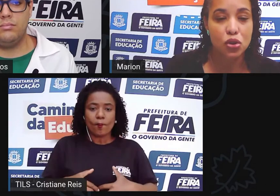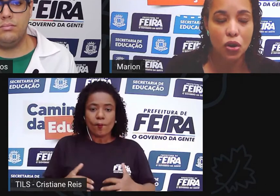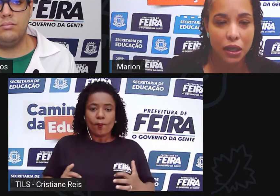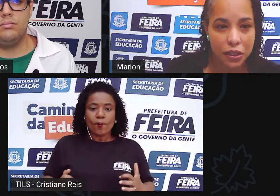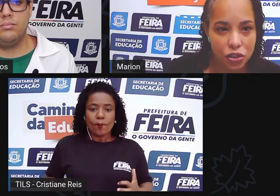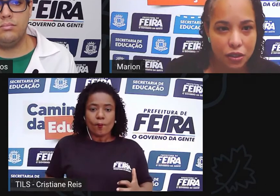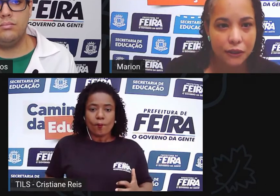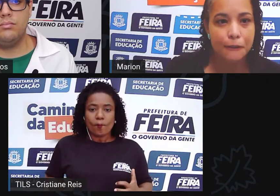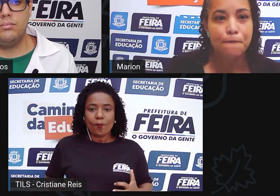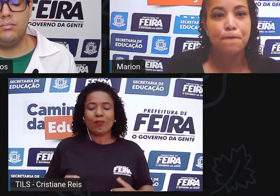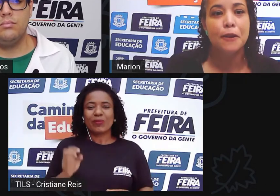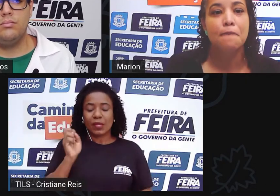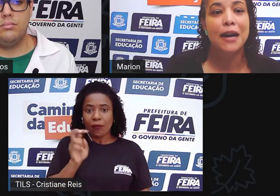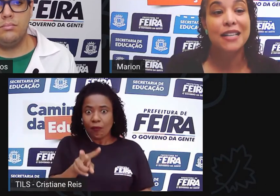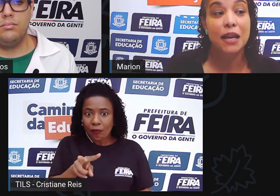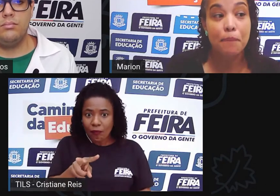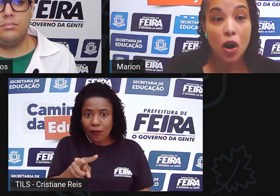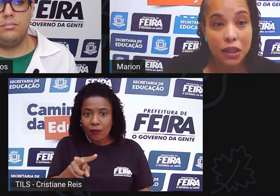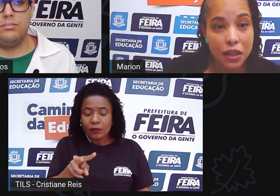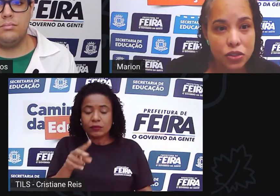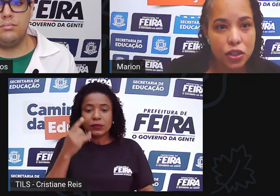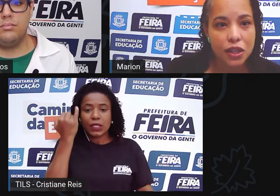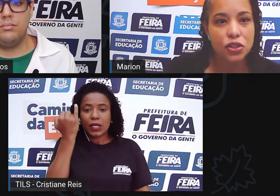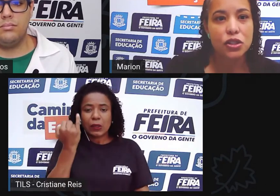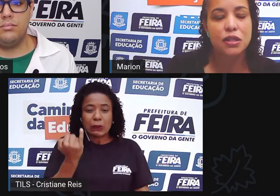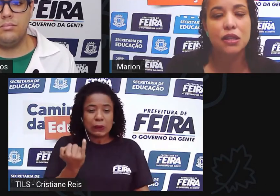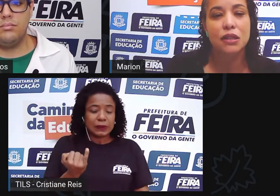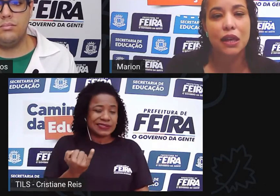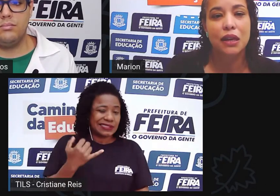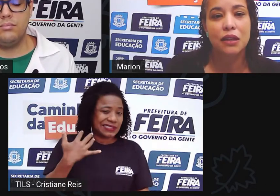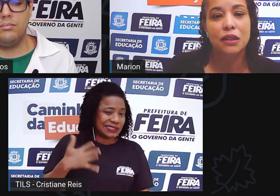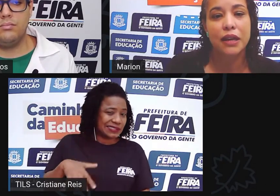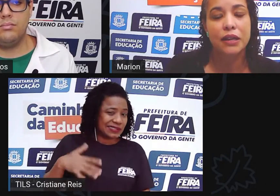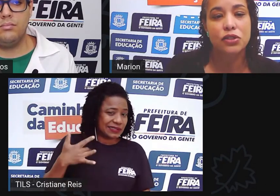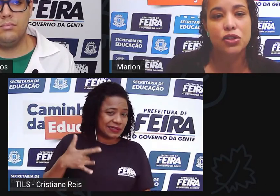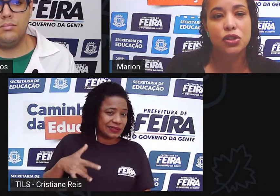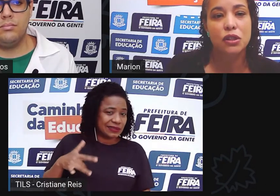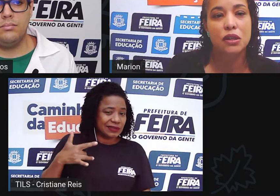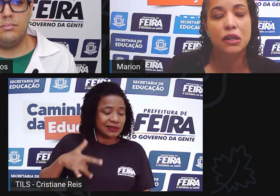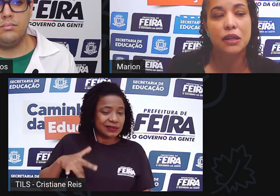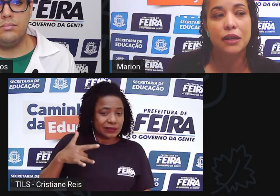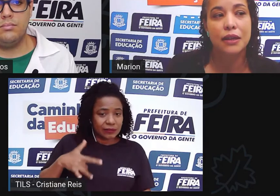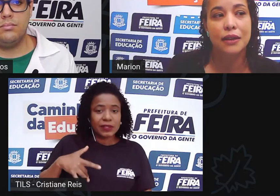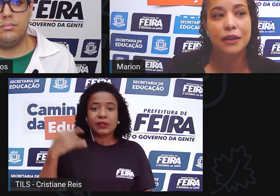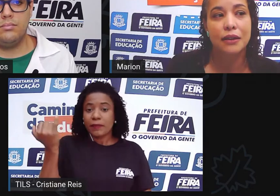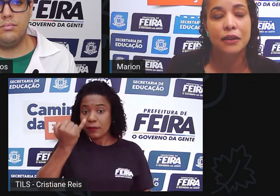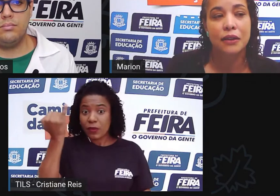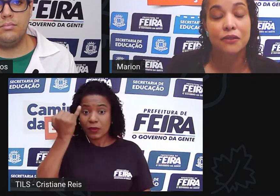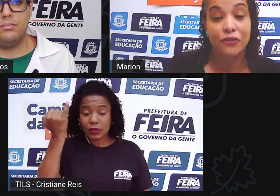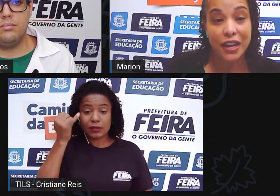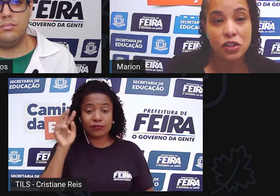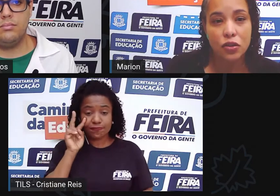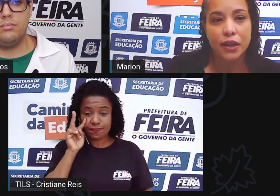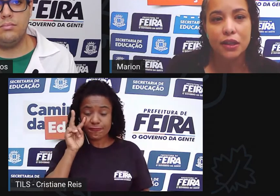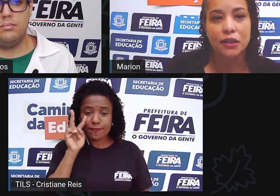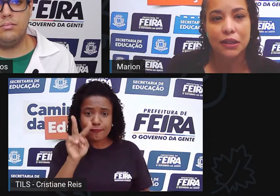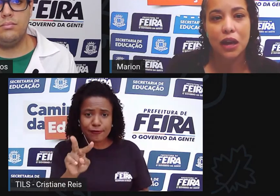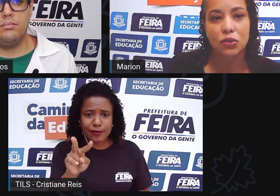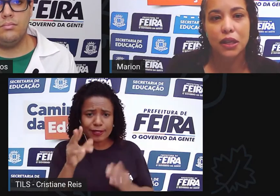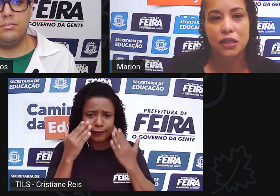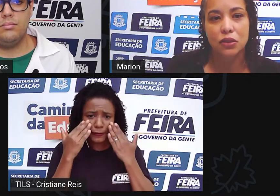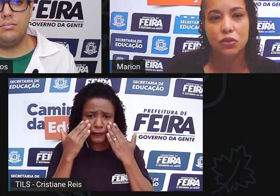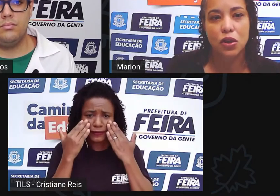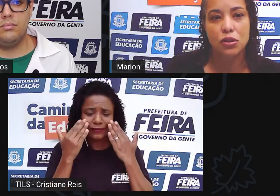pouco chocante, mas é importante que a gente se inteire, né? Que a gente veja o que é que